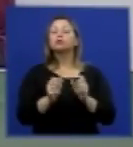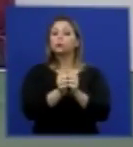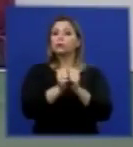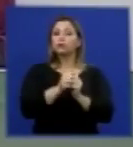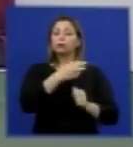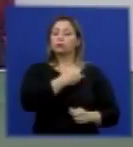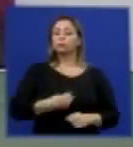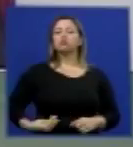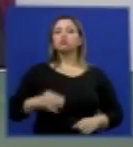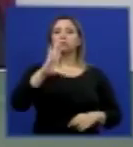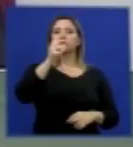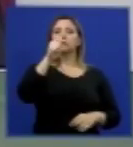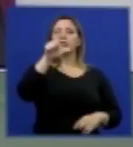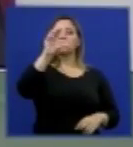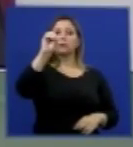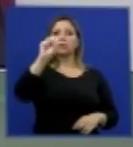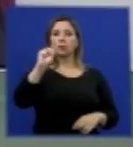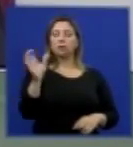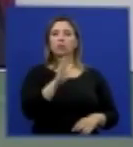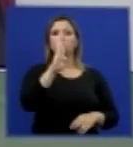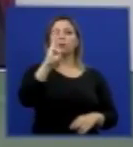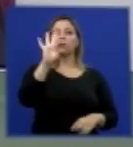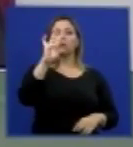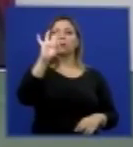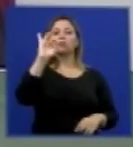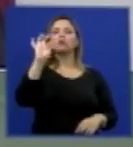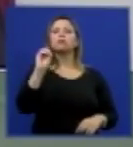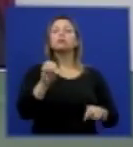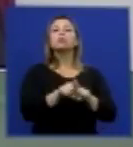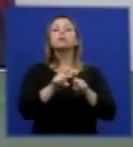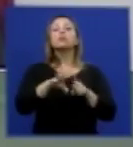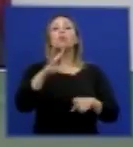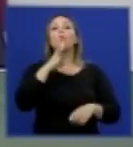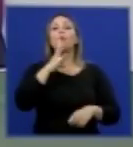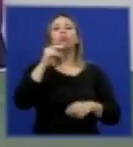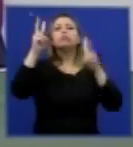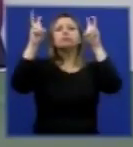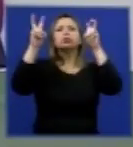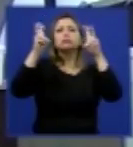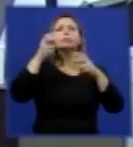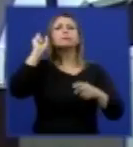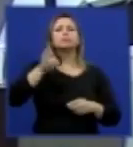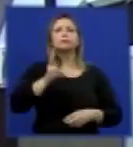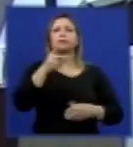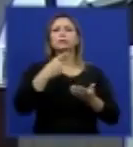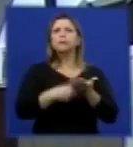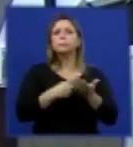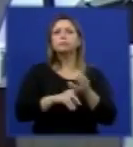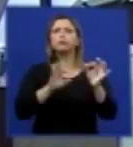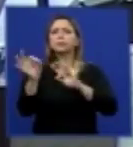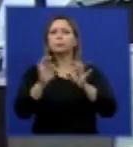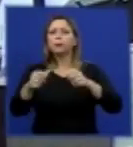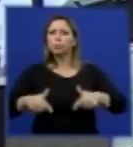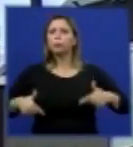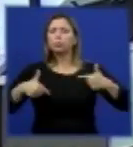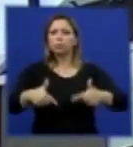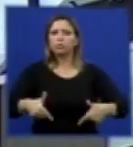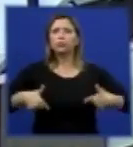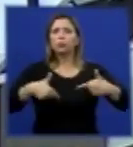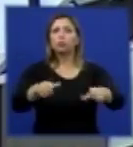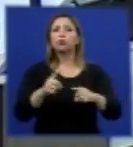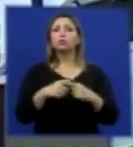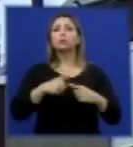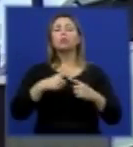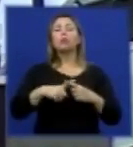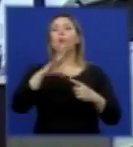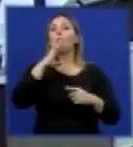que é o pioneiro e o que mais entende hoje de audiência pública neste Supremo Tribunal Federal, não fosse bastante o grande entendido que é de todas